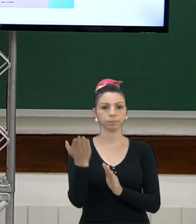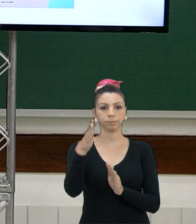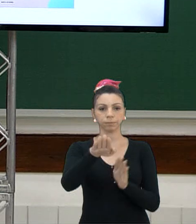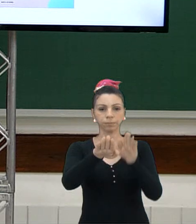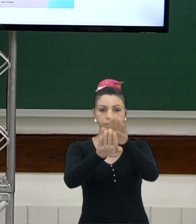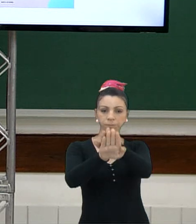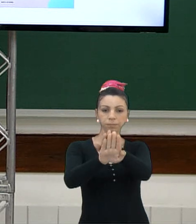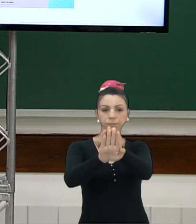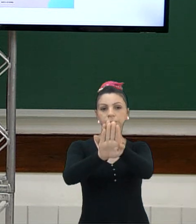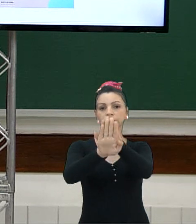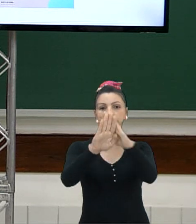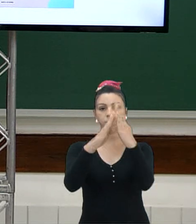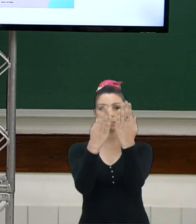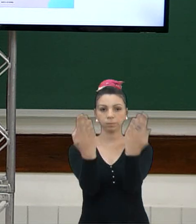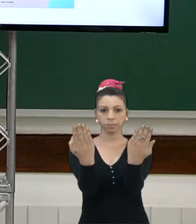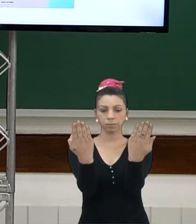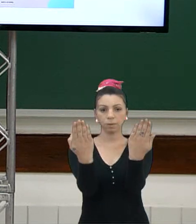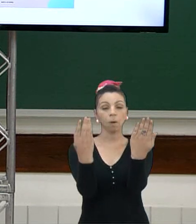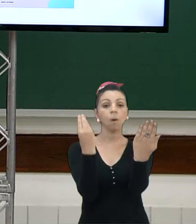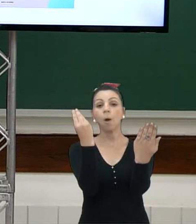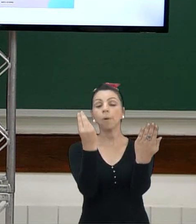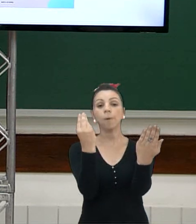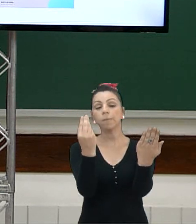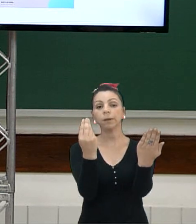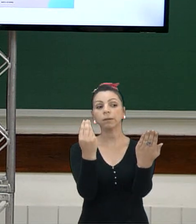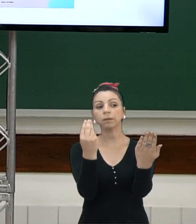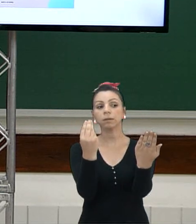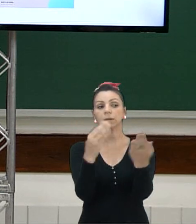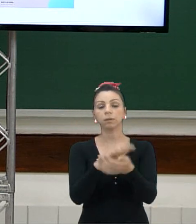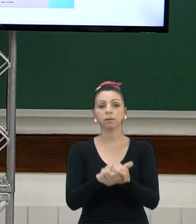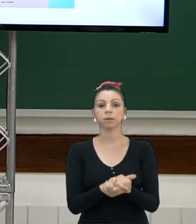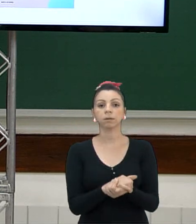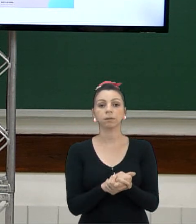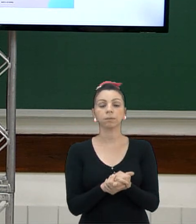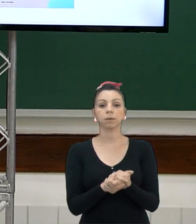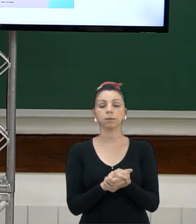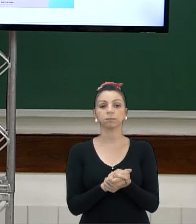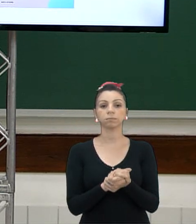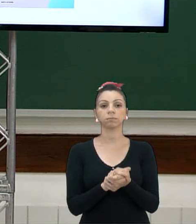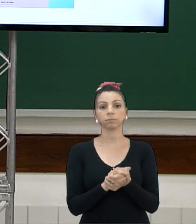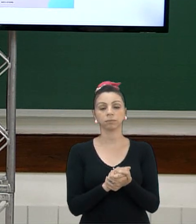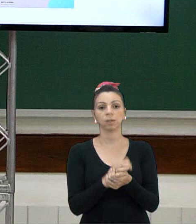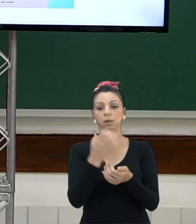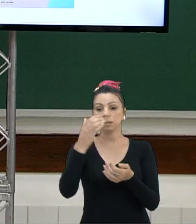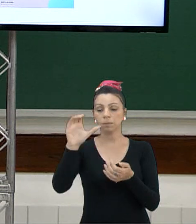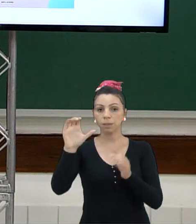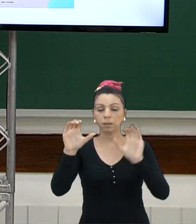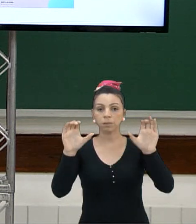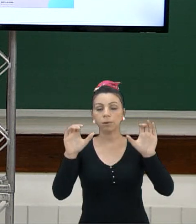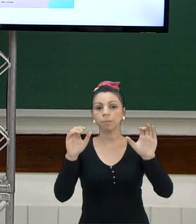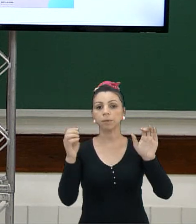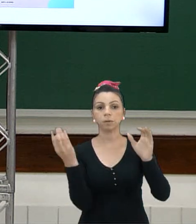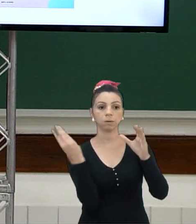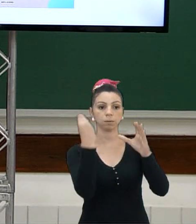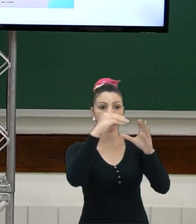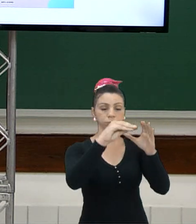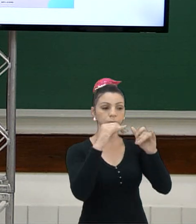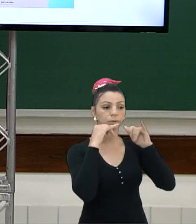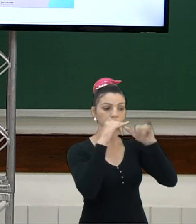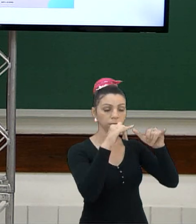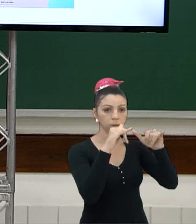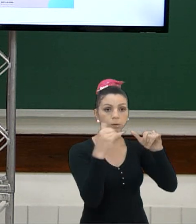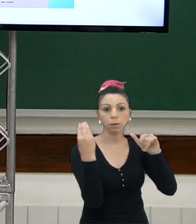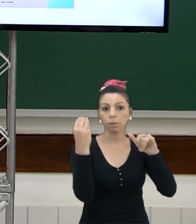bem. Então, como que vai ficar isso para eu distribuir? Porque eu tenho publicidade para colocar, eu tenho a capa